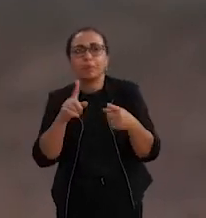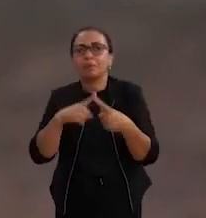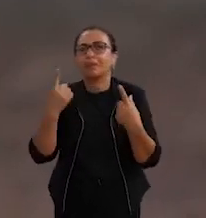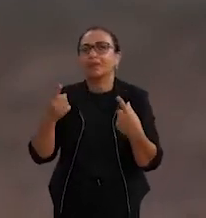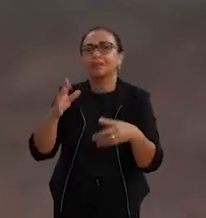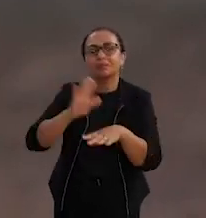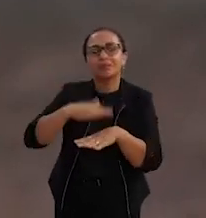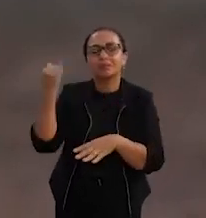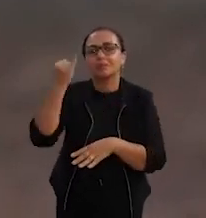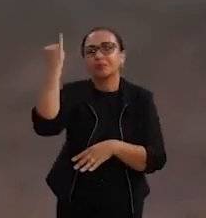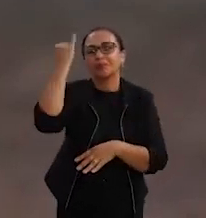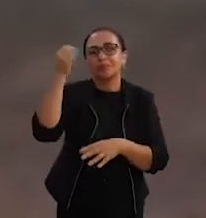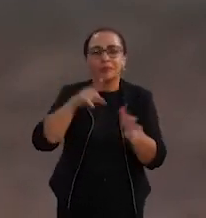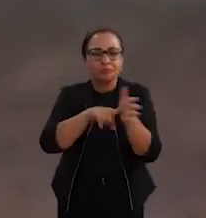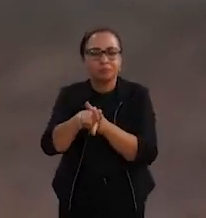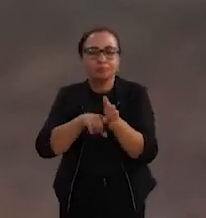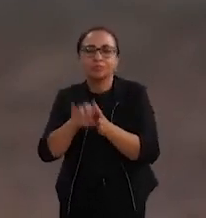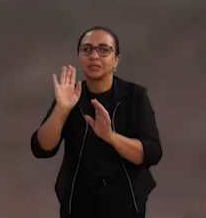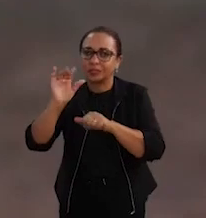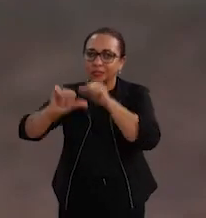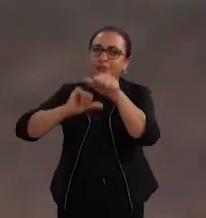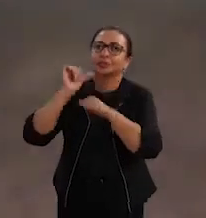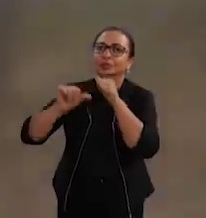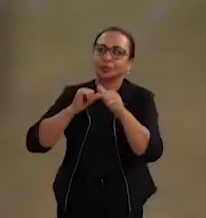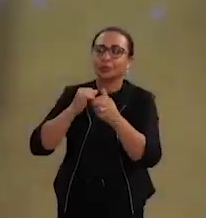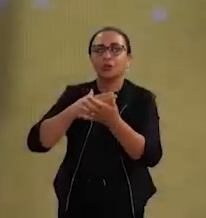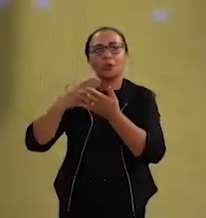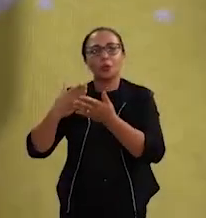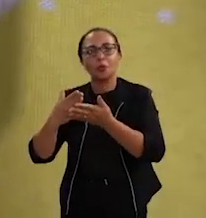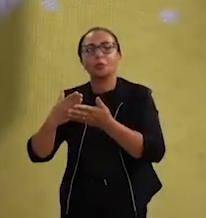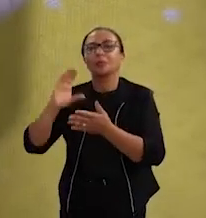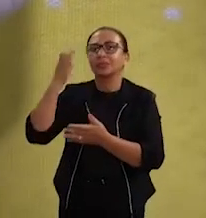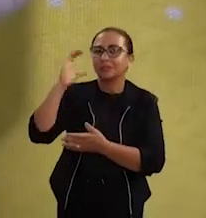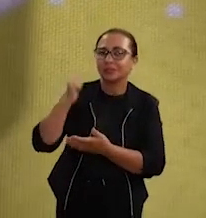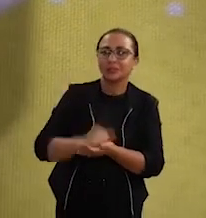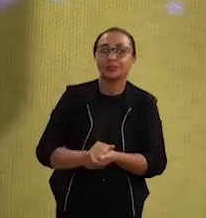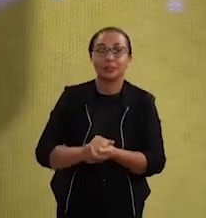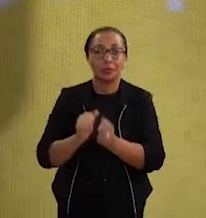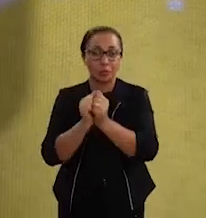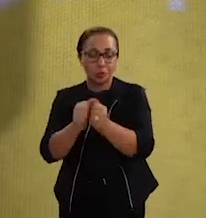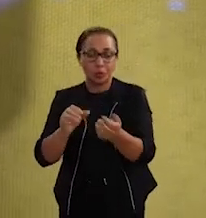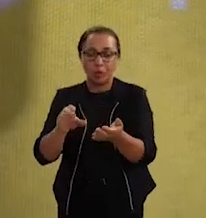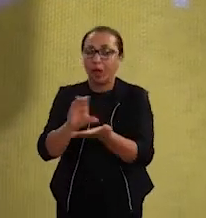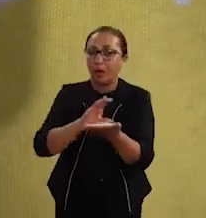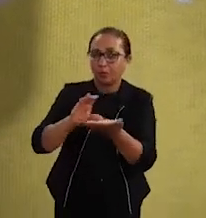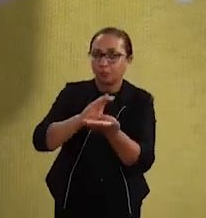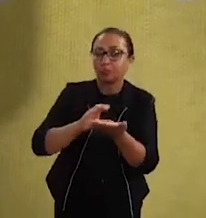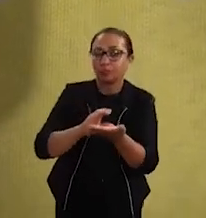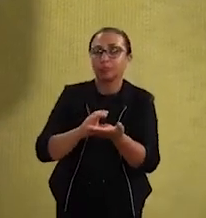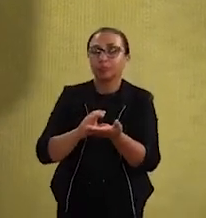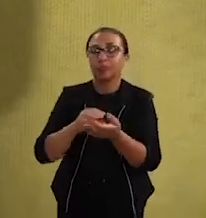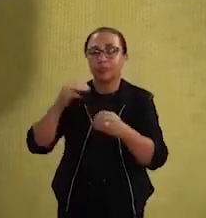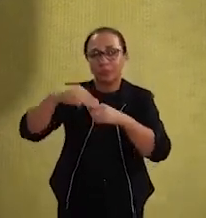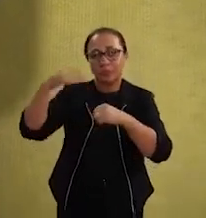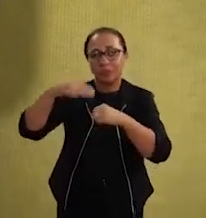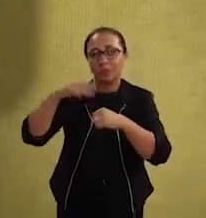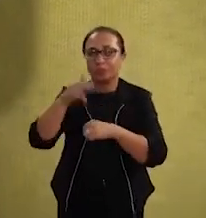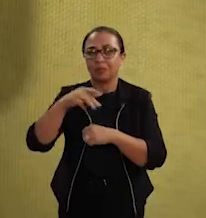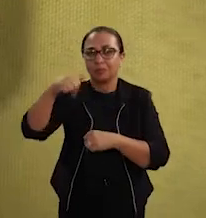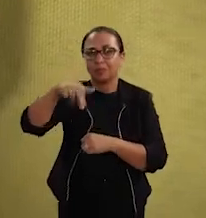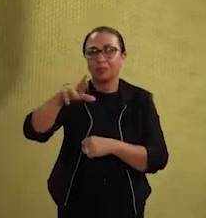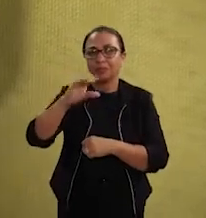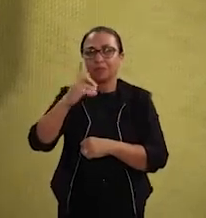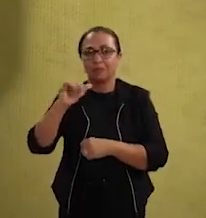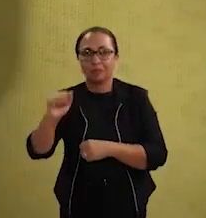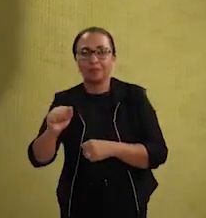estímulos, mas os principais foram as pesquisas que eu já desenvolvia na iniciação científica com a minha orientadora do mestrado, a professora